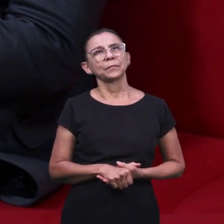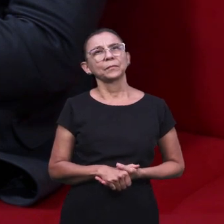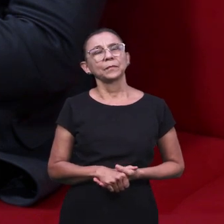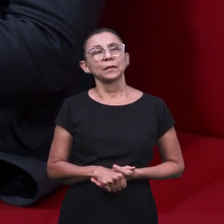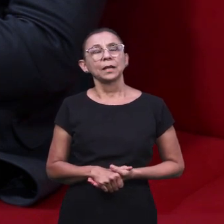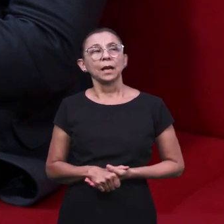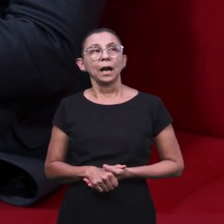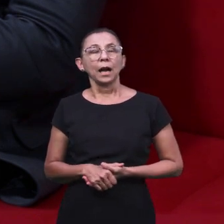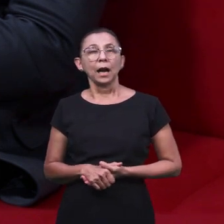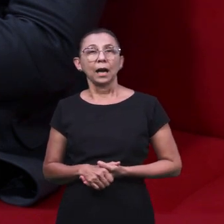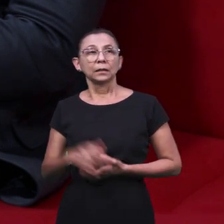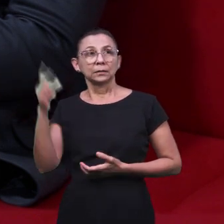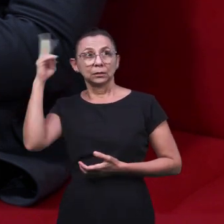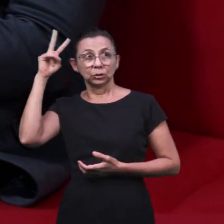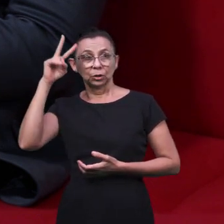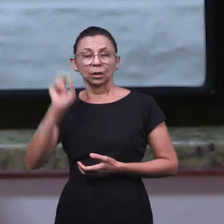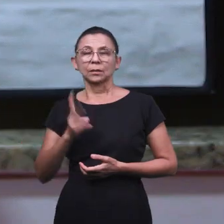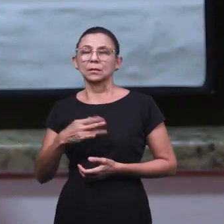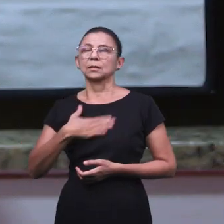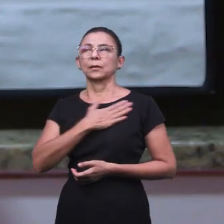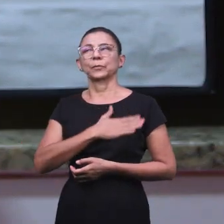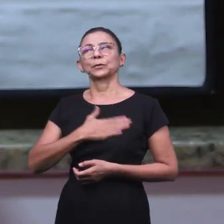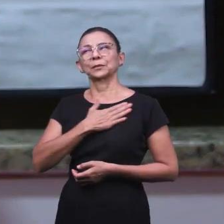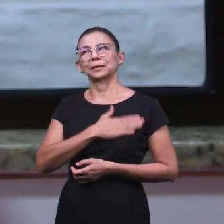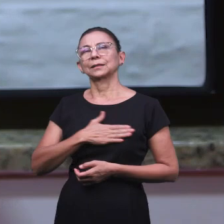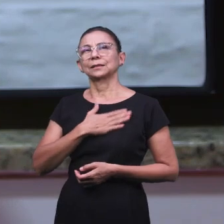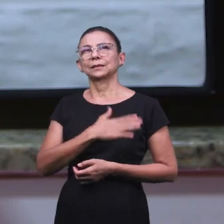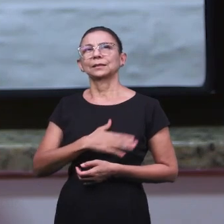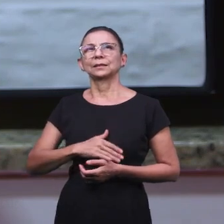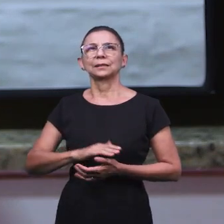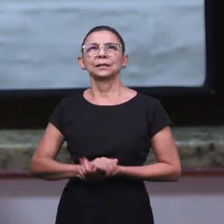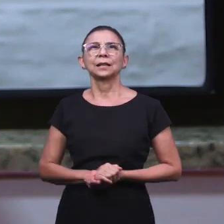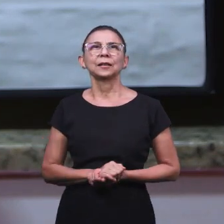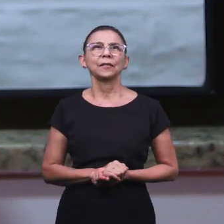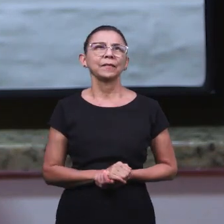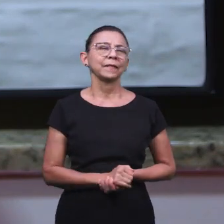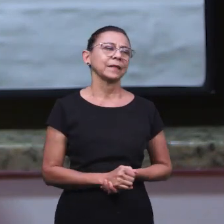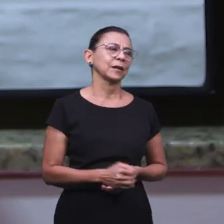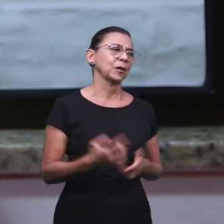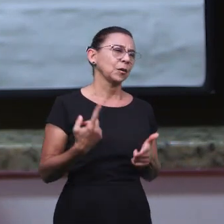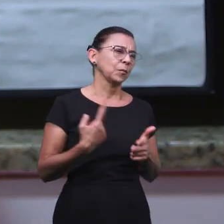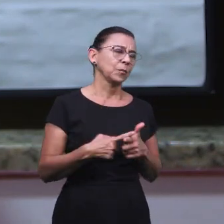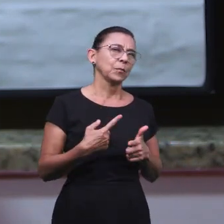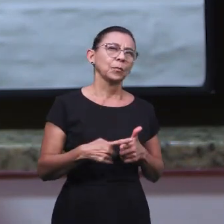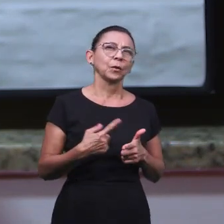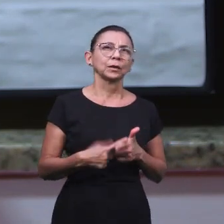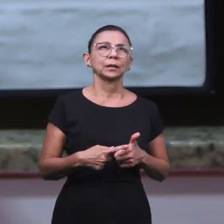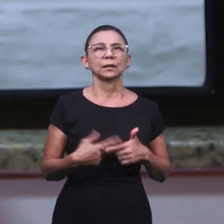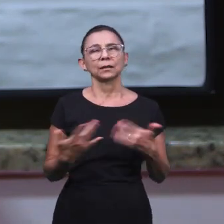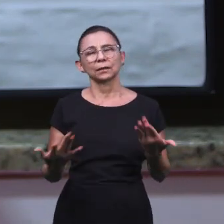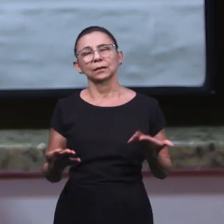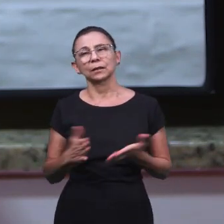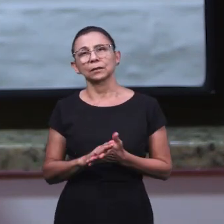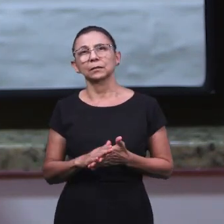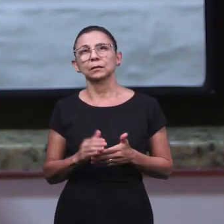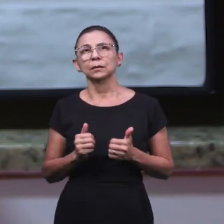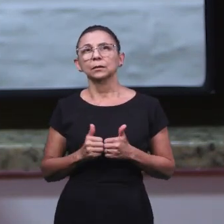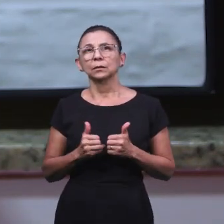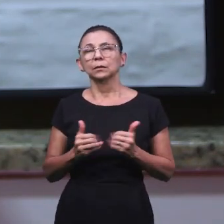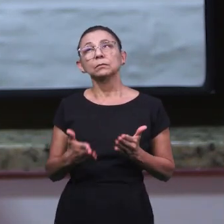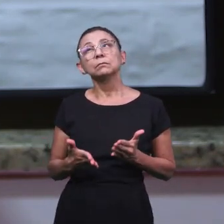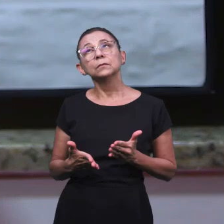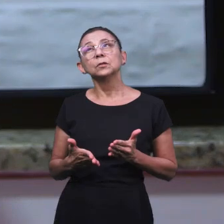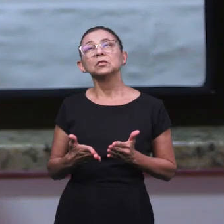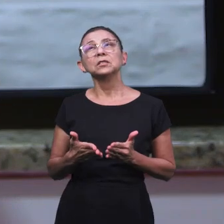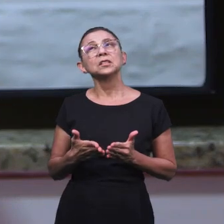isso aí sempre foi uma coisa que me chamou a atenção, né? Por que a gente canta esses hinos? Que hinos são? No início, é claro que eu não pensava sobre isso, mas à